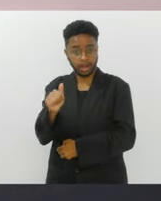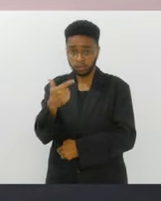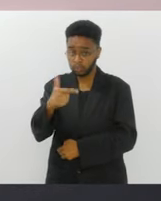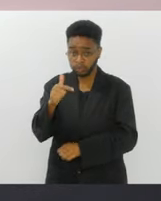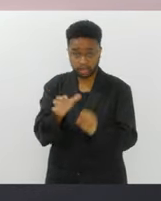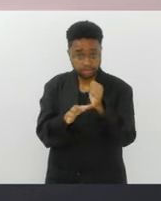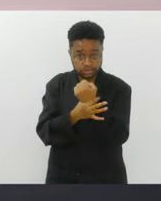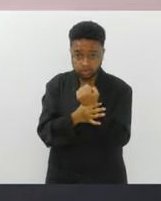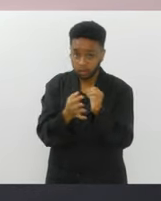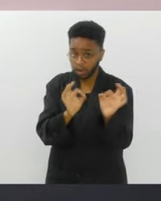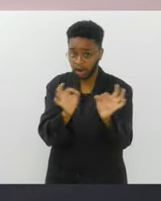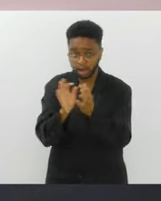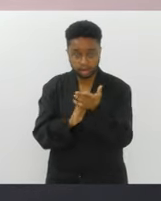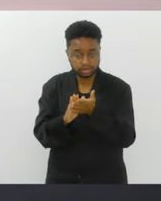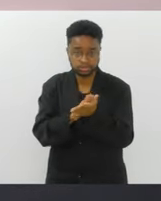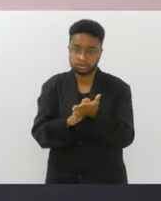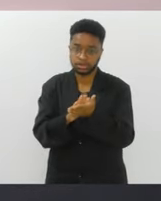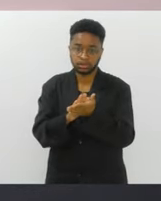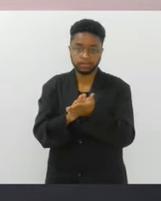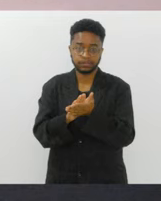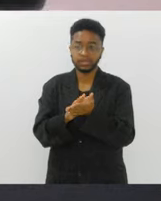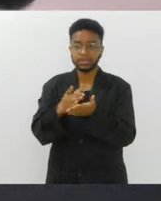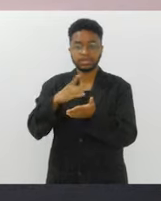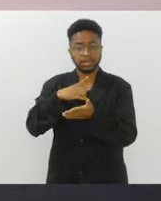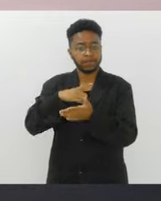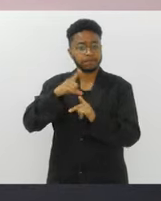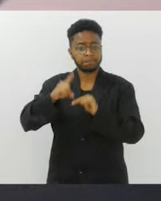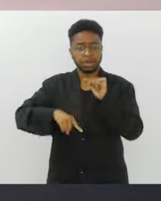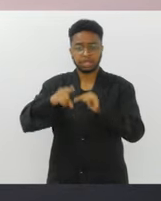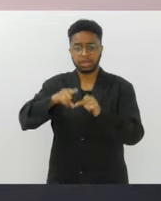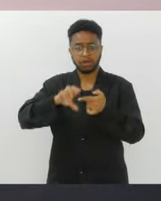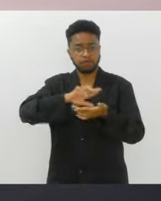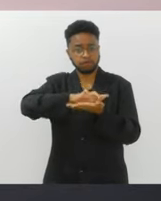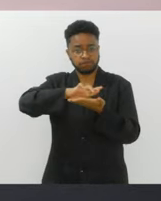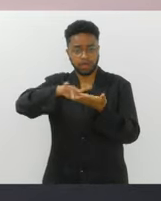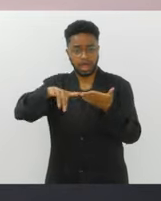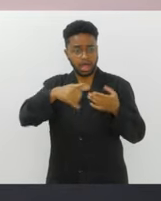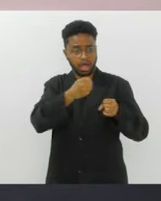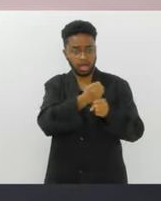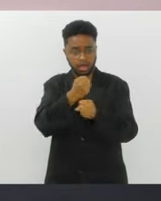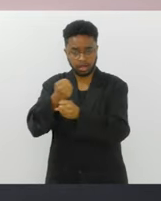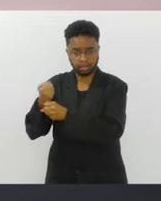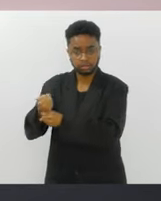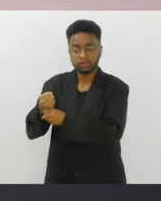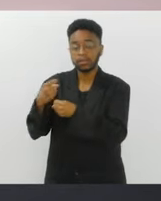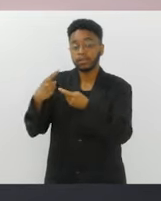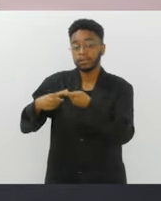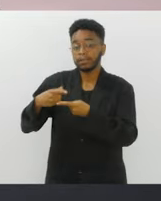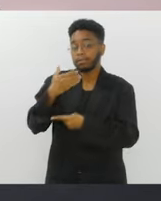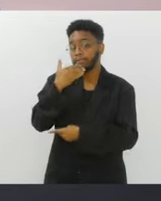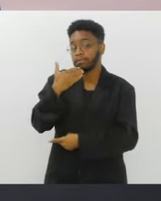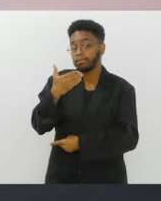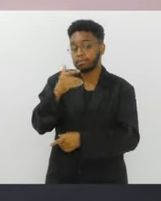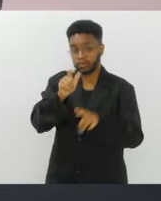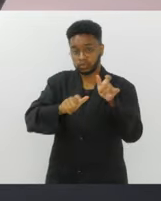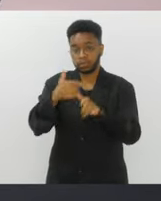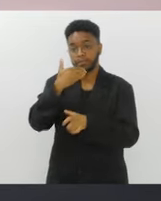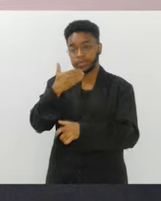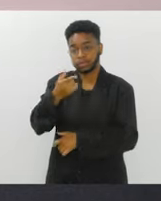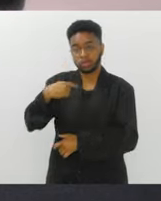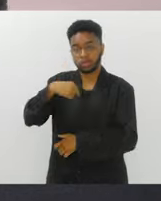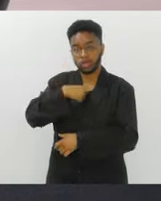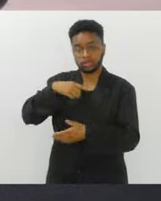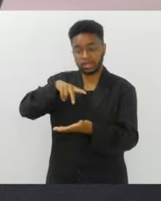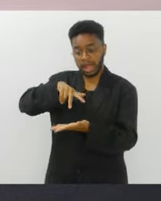Tinha mesas de alvenaria construídas, que pediram até que a gente se abaixasse naquele